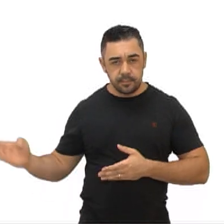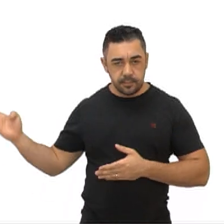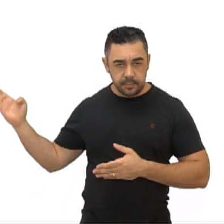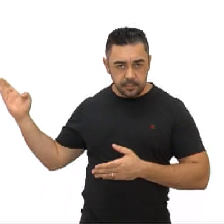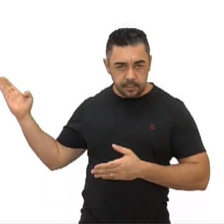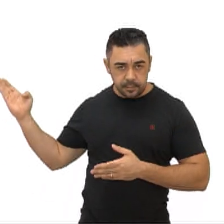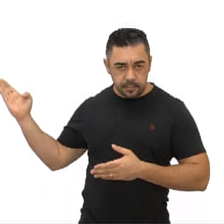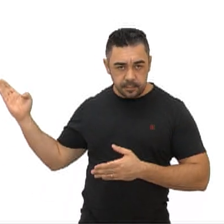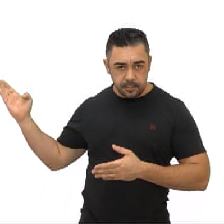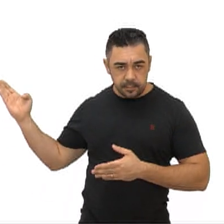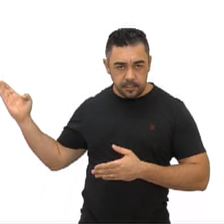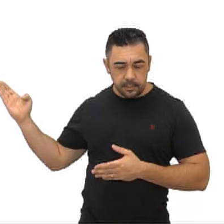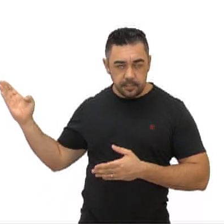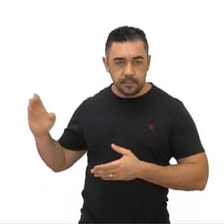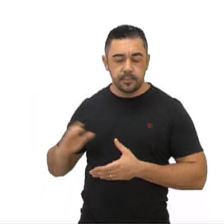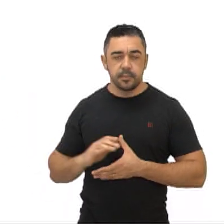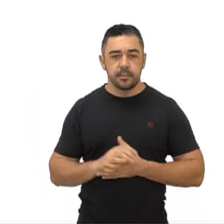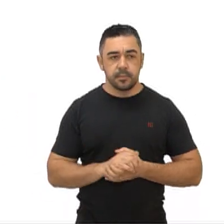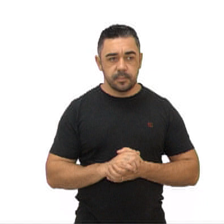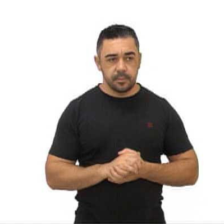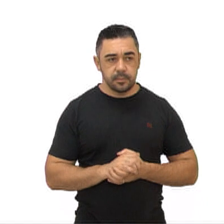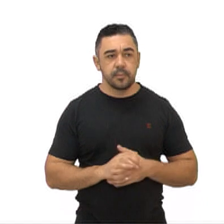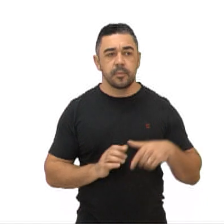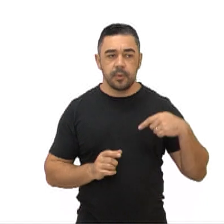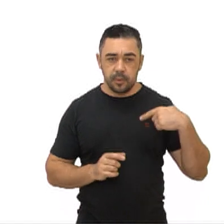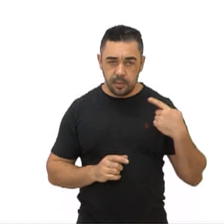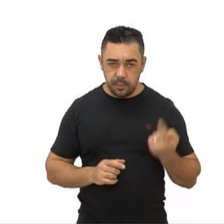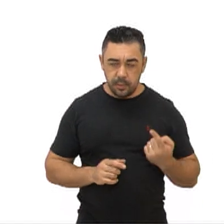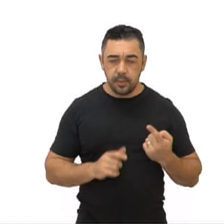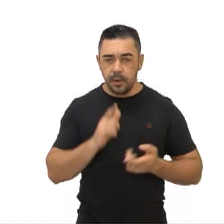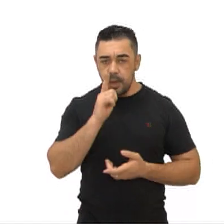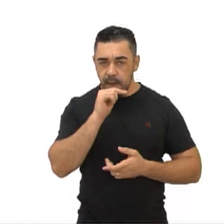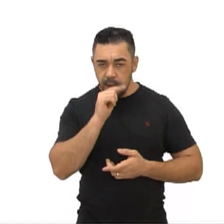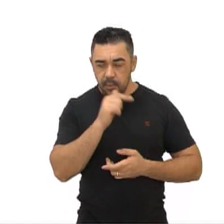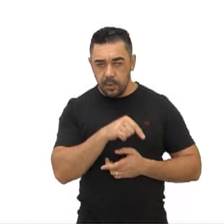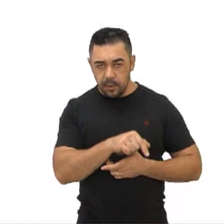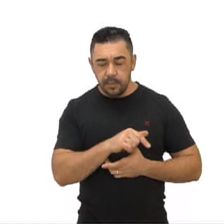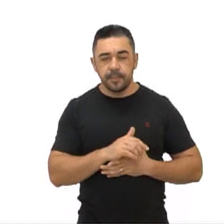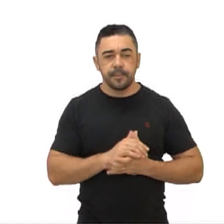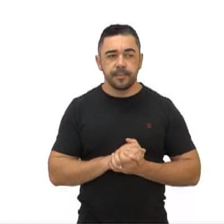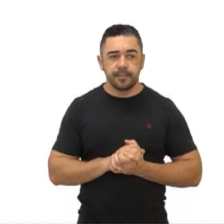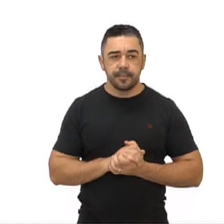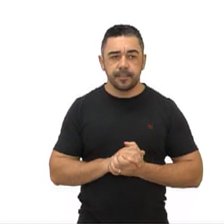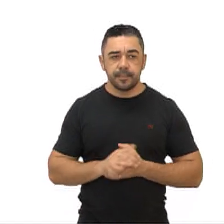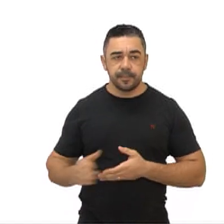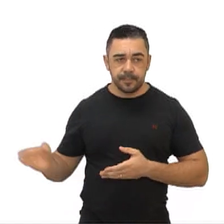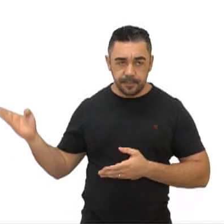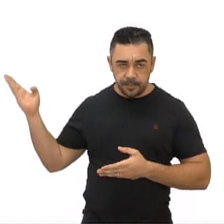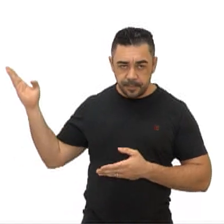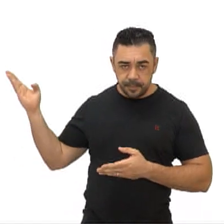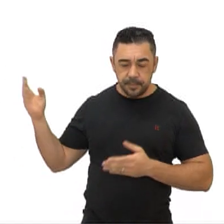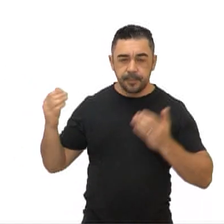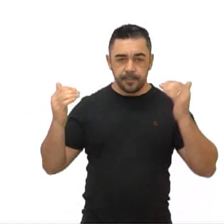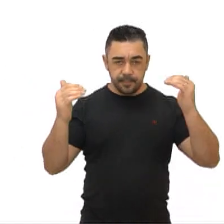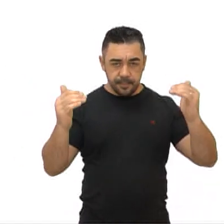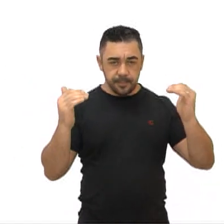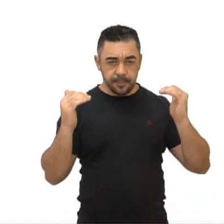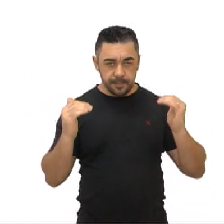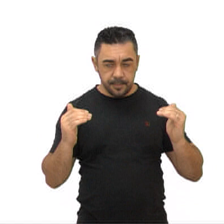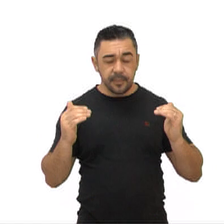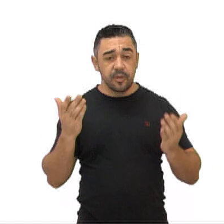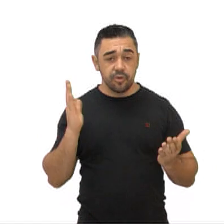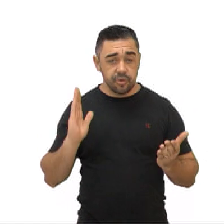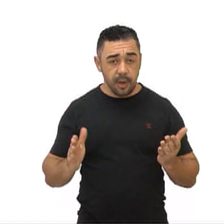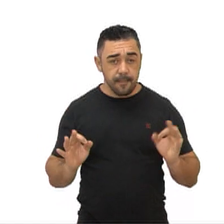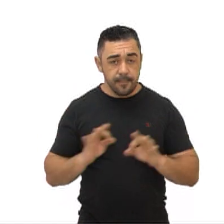Ca2+, e Cl-. A altonização da água, que forma o H+, e o OH-. Tudo balanceado bem